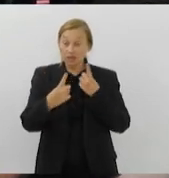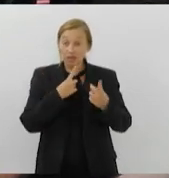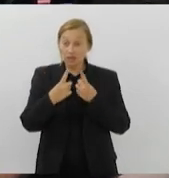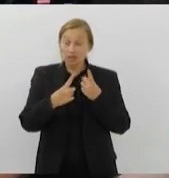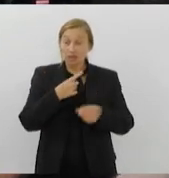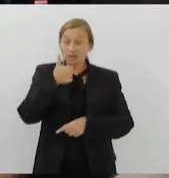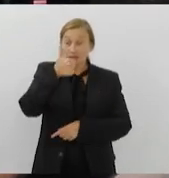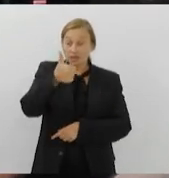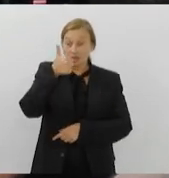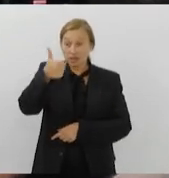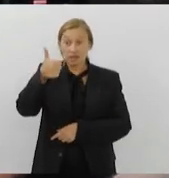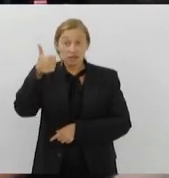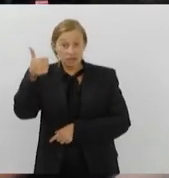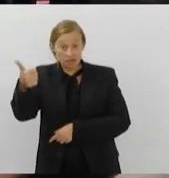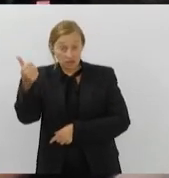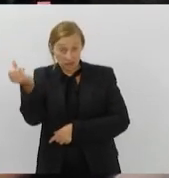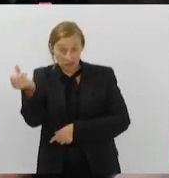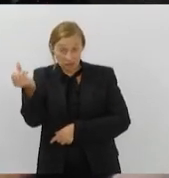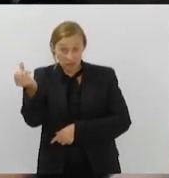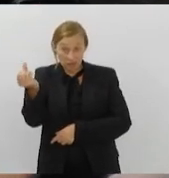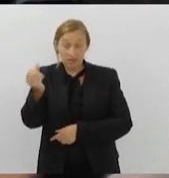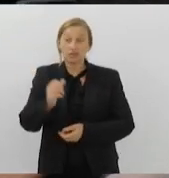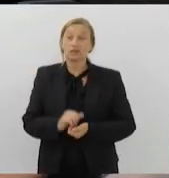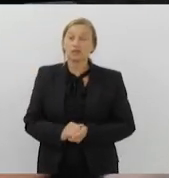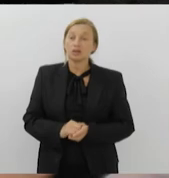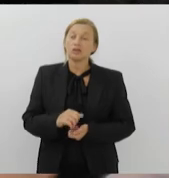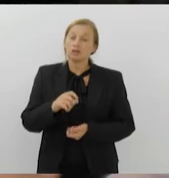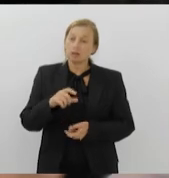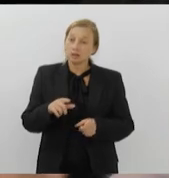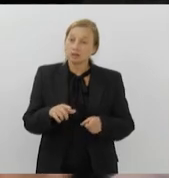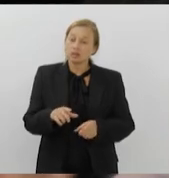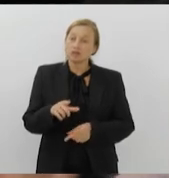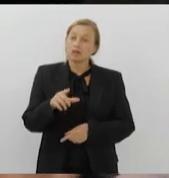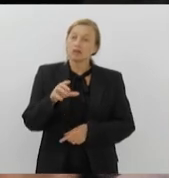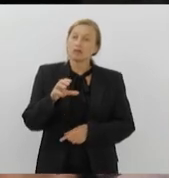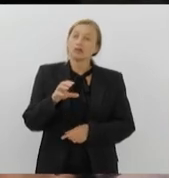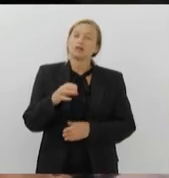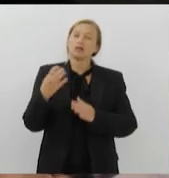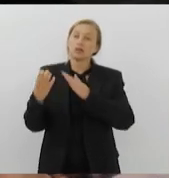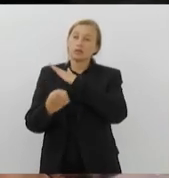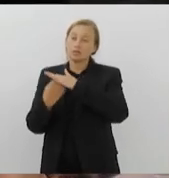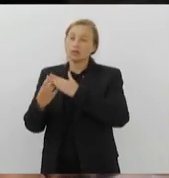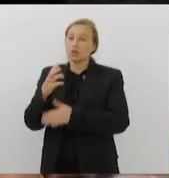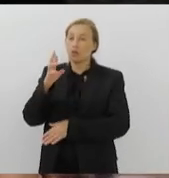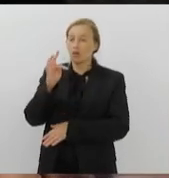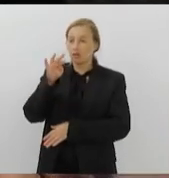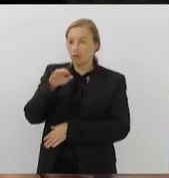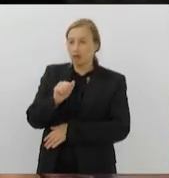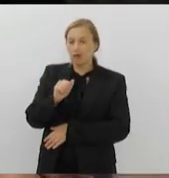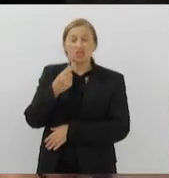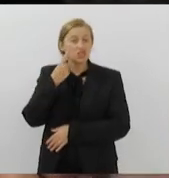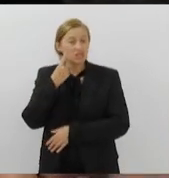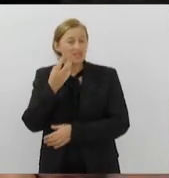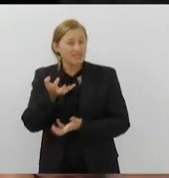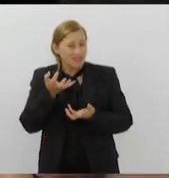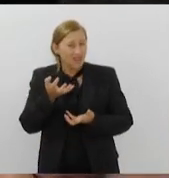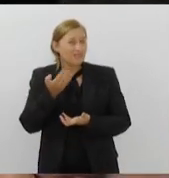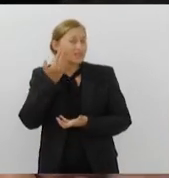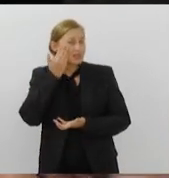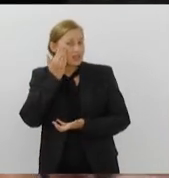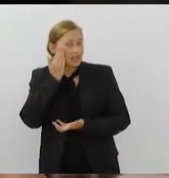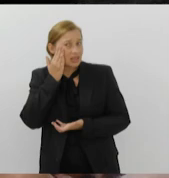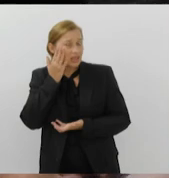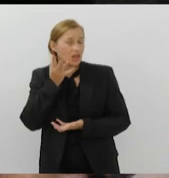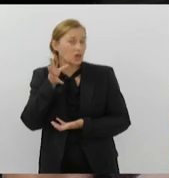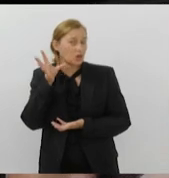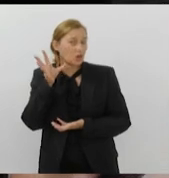RJ-116, no que tange a concessionária Rota-116. A gente busca entender e